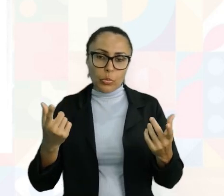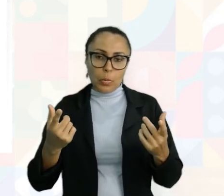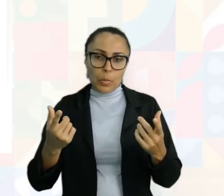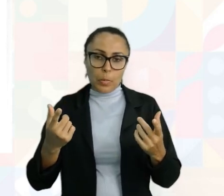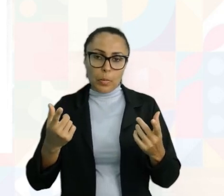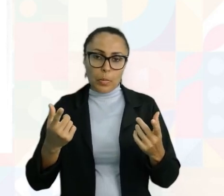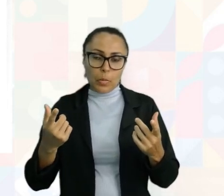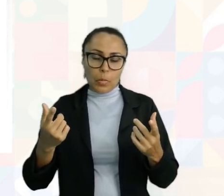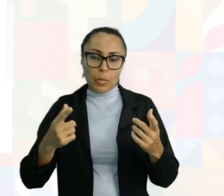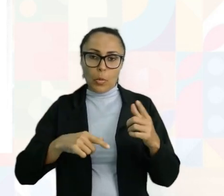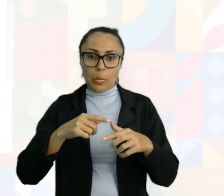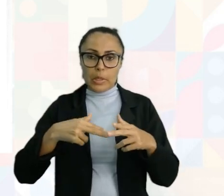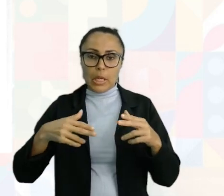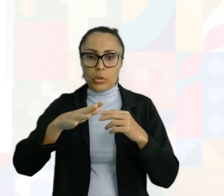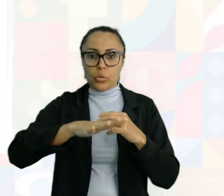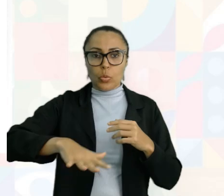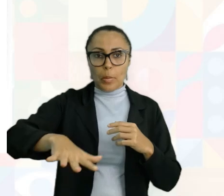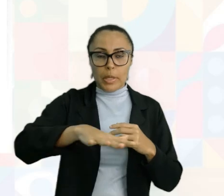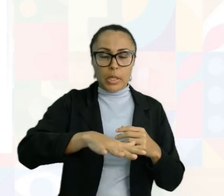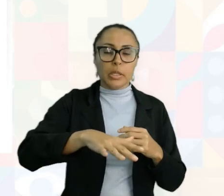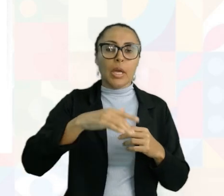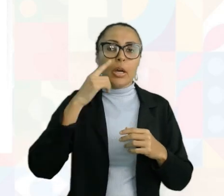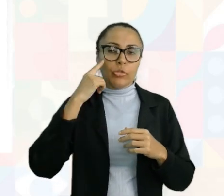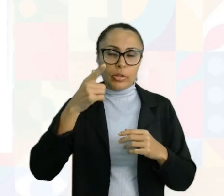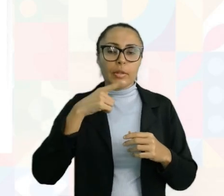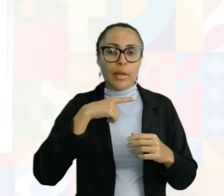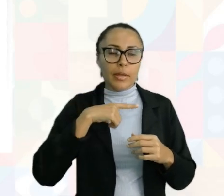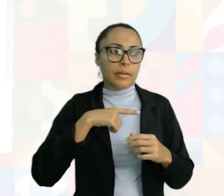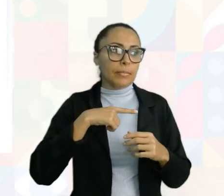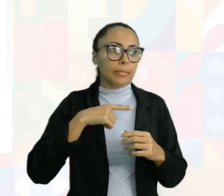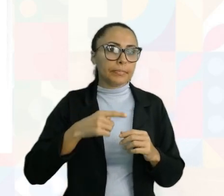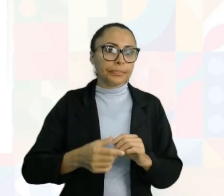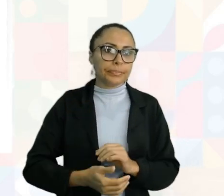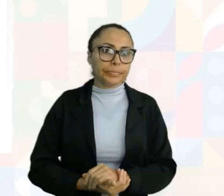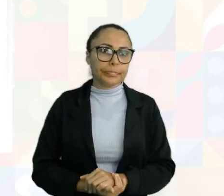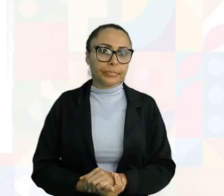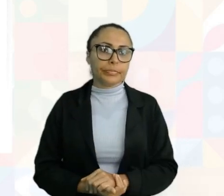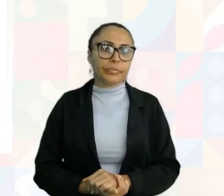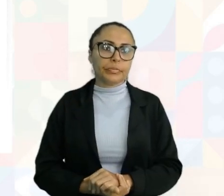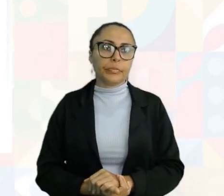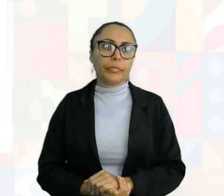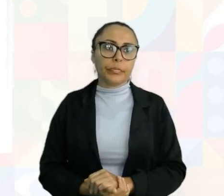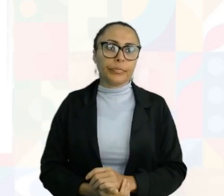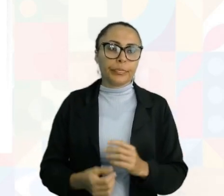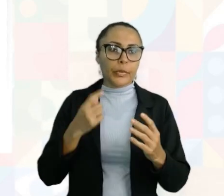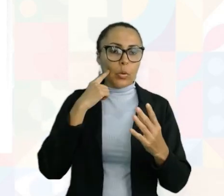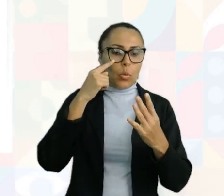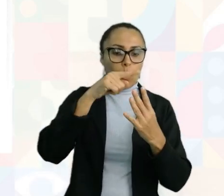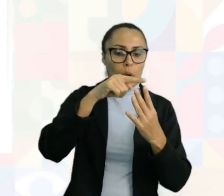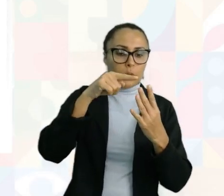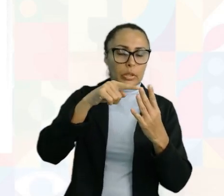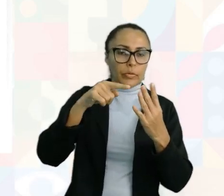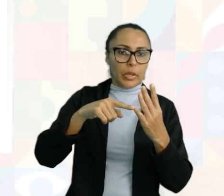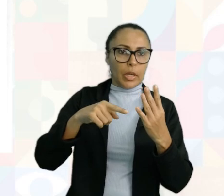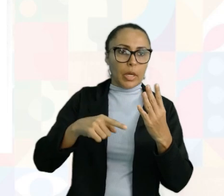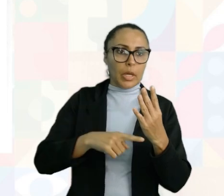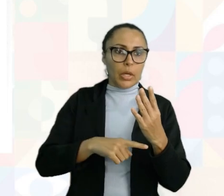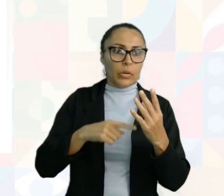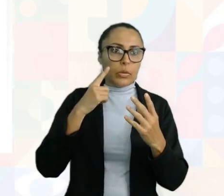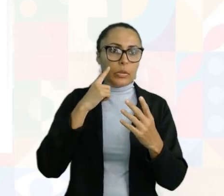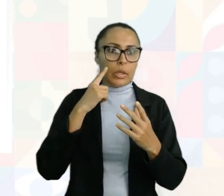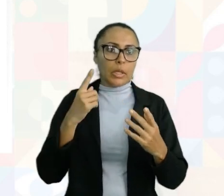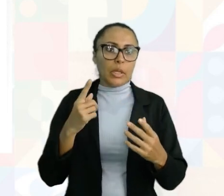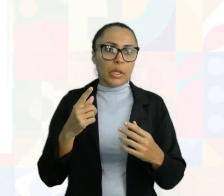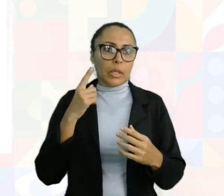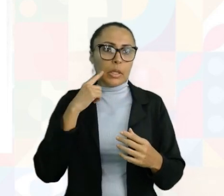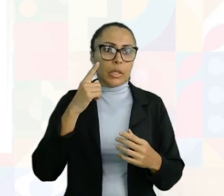questão dos ambientes, né? Aqui a gente tem os 4 diedros, né, definidos pelos semiplanos,